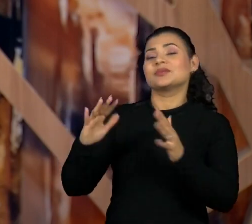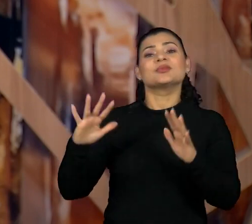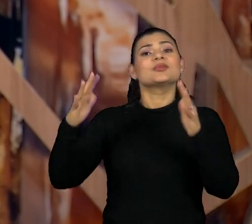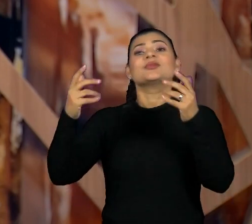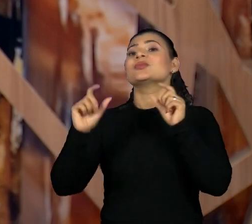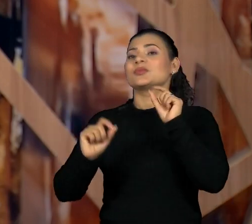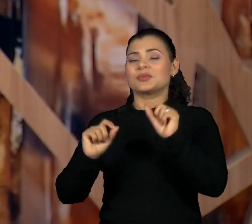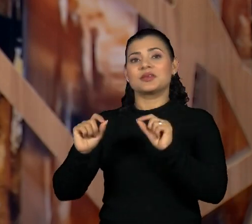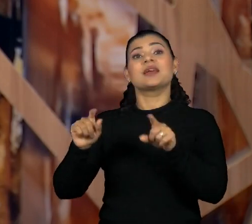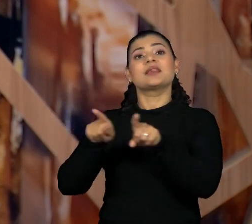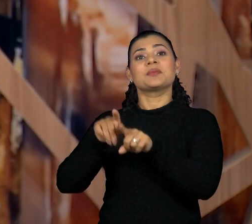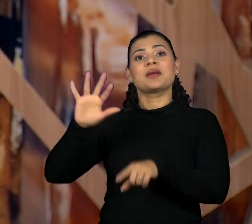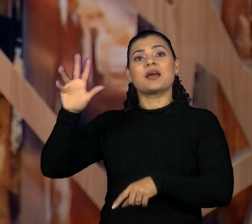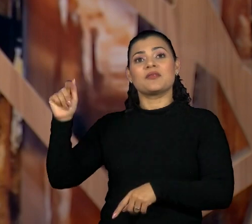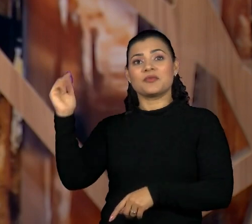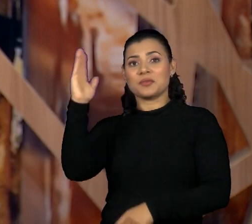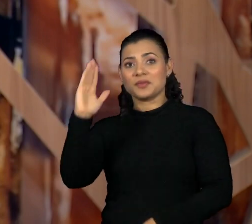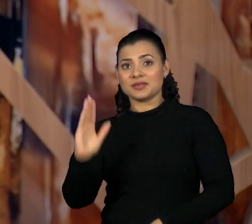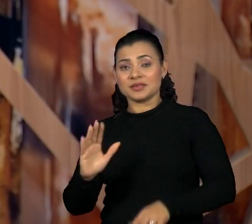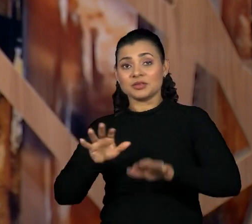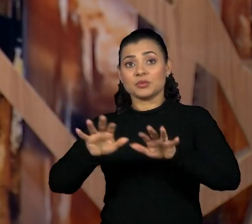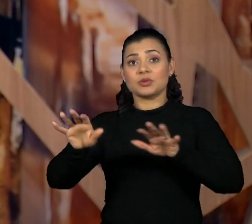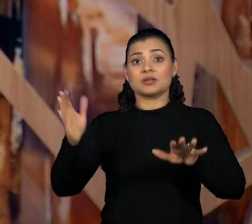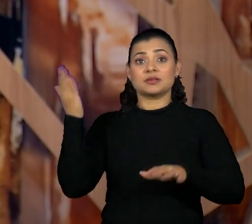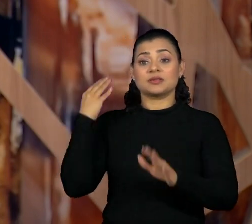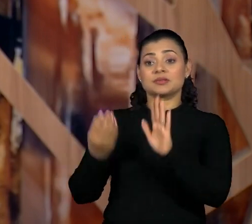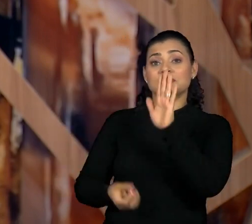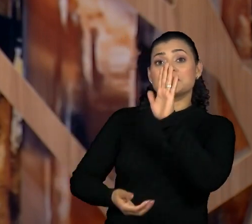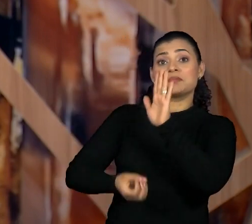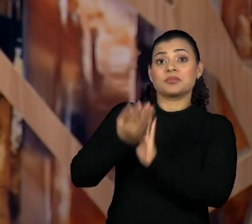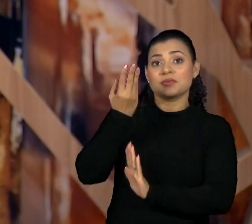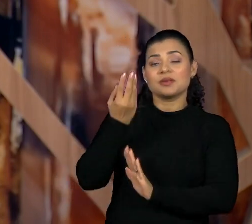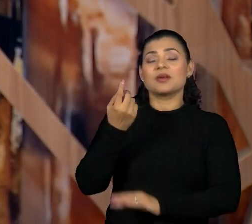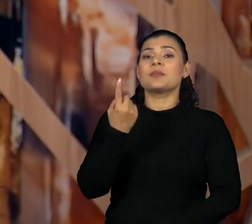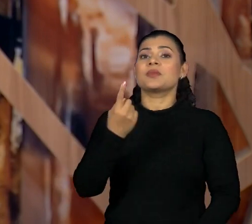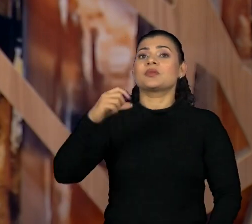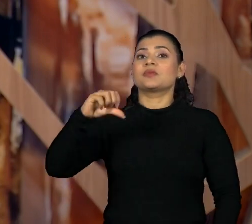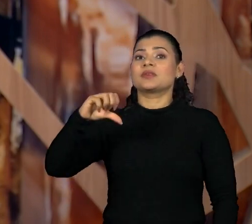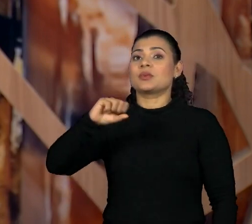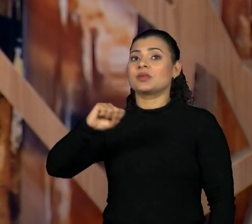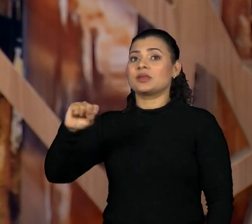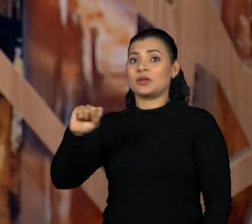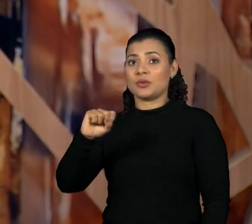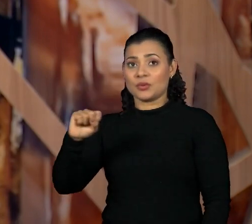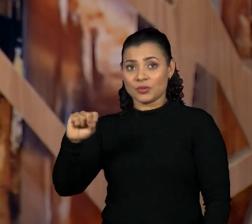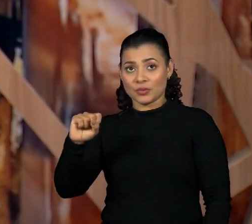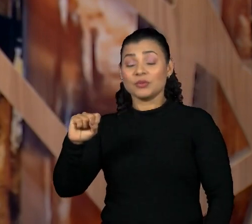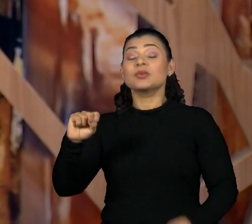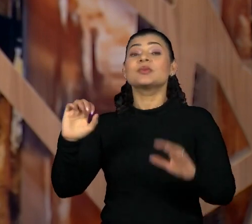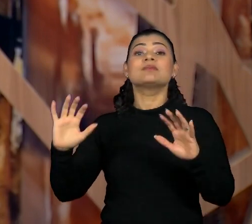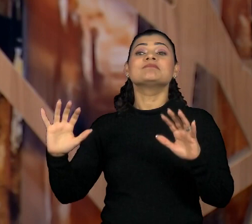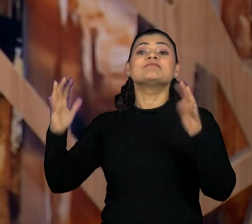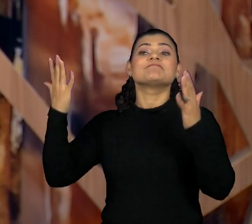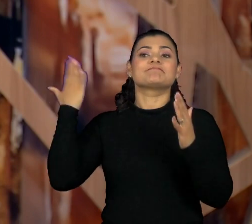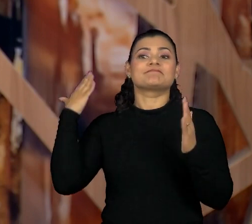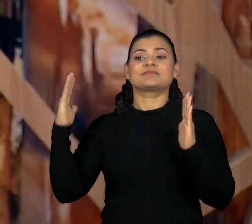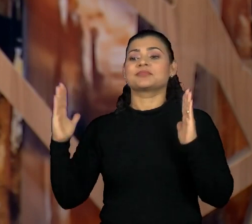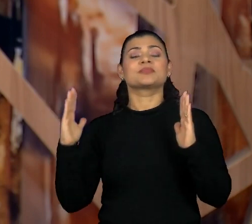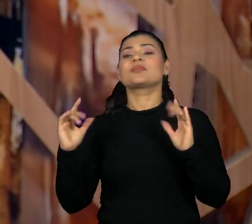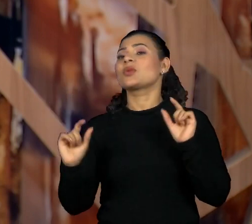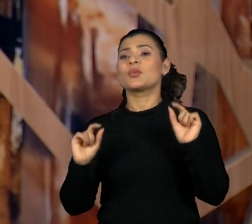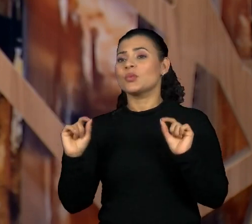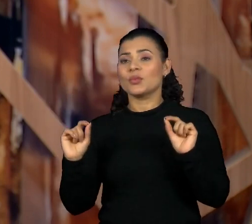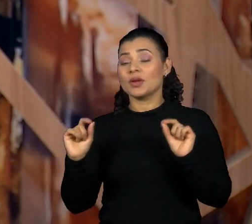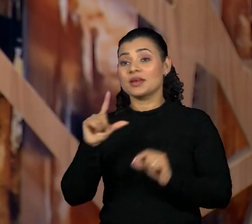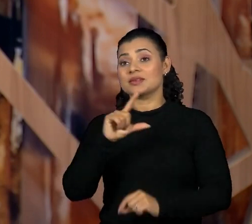Mão Afro-Brasileira, que aconteceu em 88 e celebrava naquela ocasião